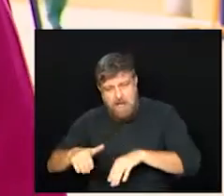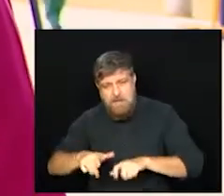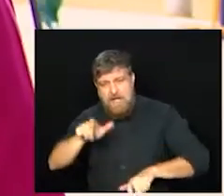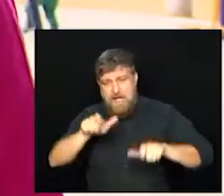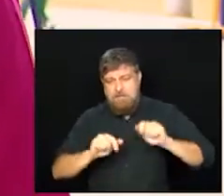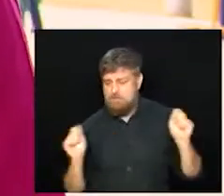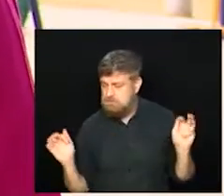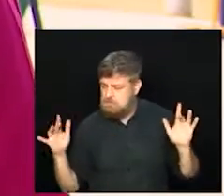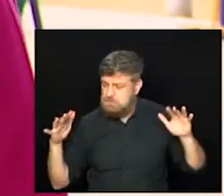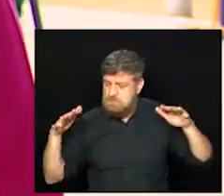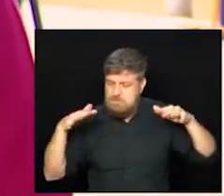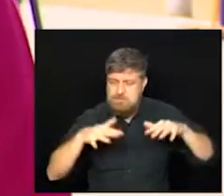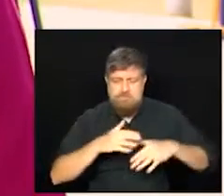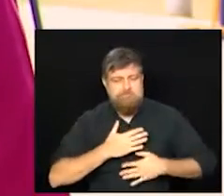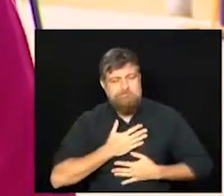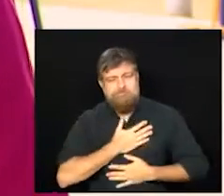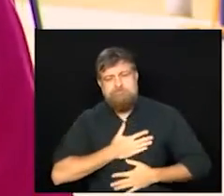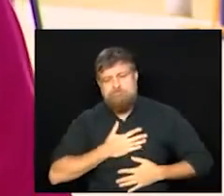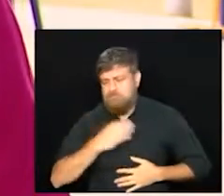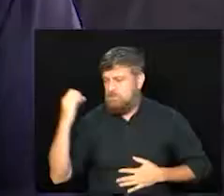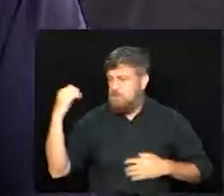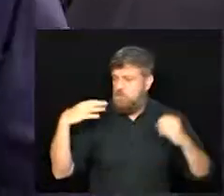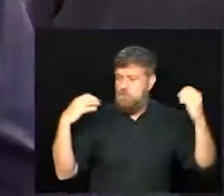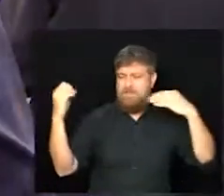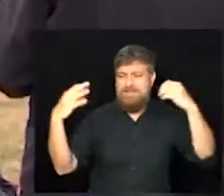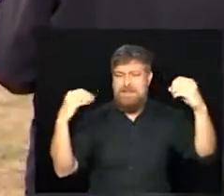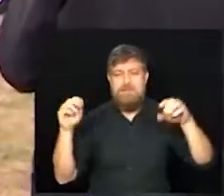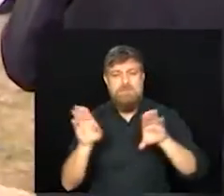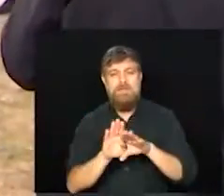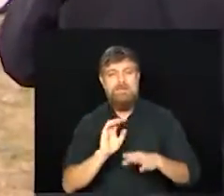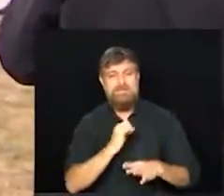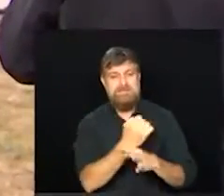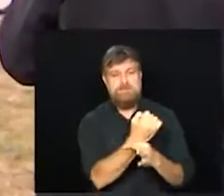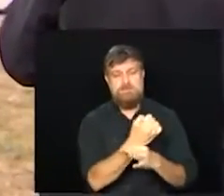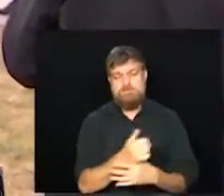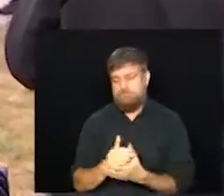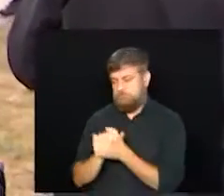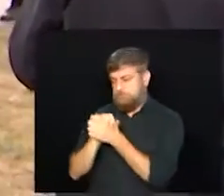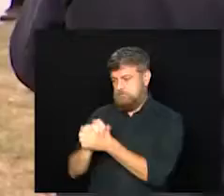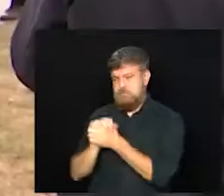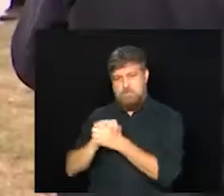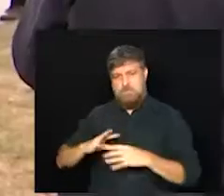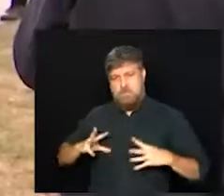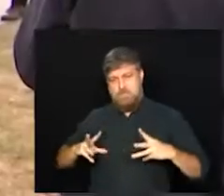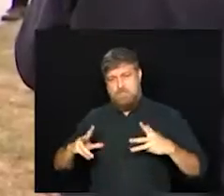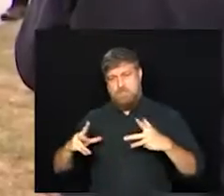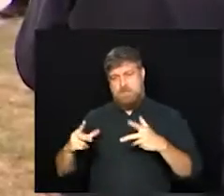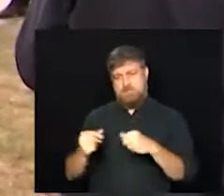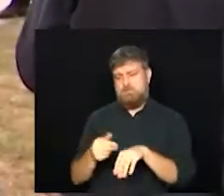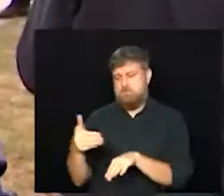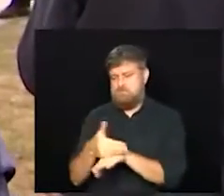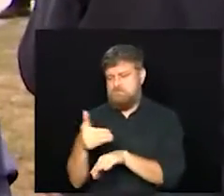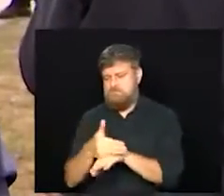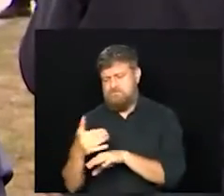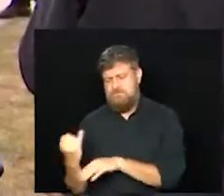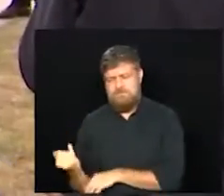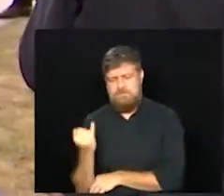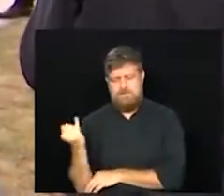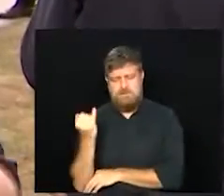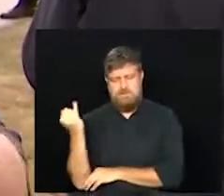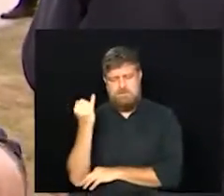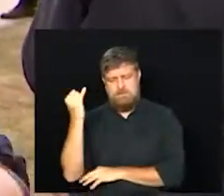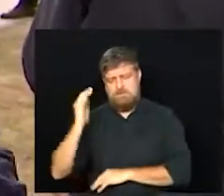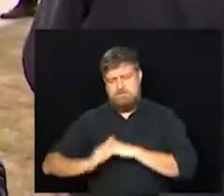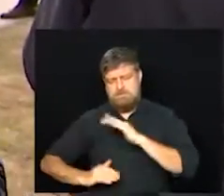um espaço agradável, iluminado e seguro. Parabenizar a todos os envolvidos por essa importante obra da Prefeitura Municipal de